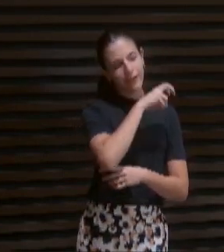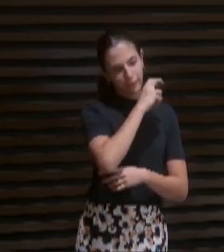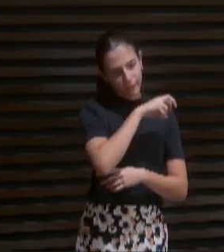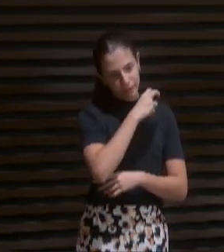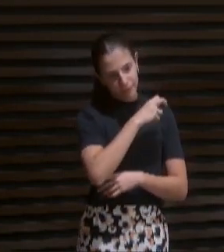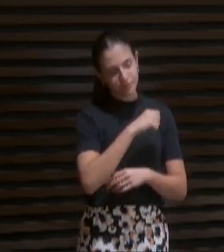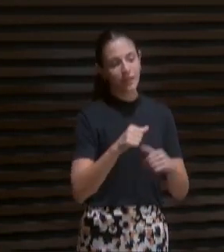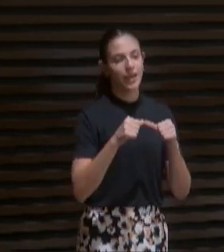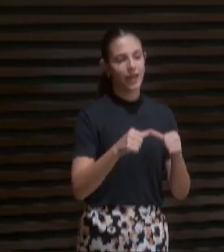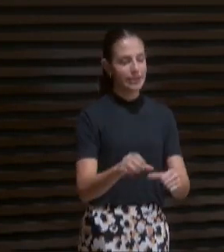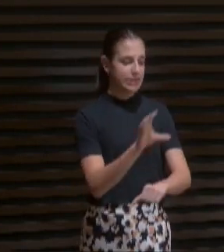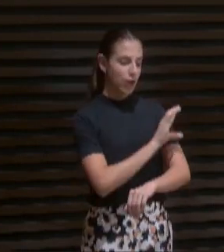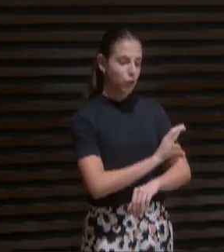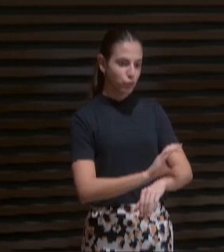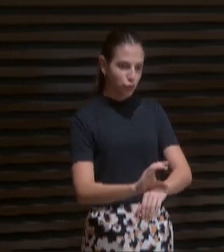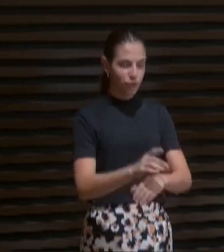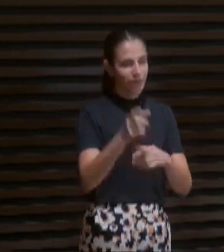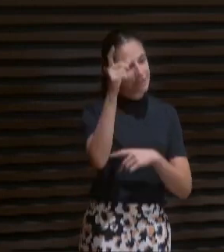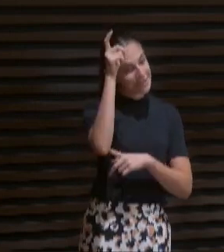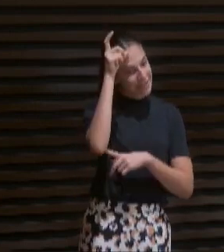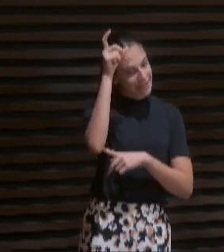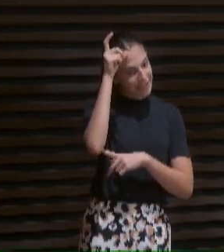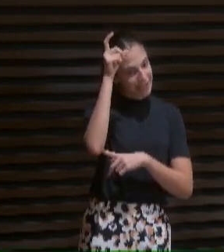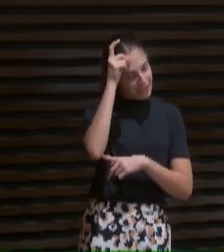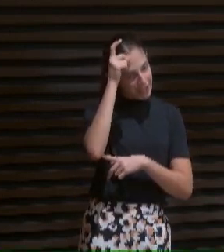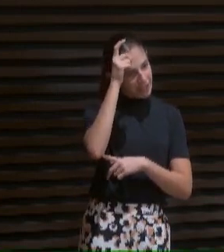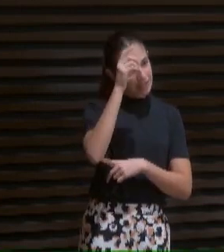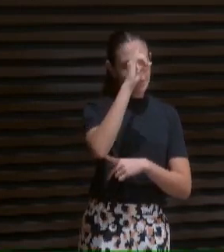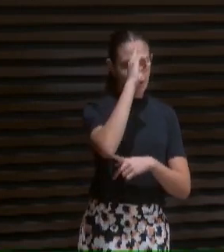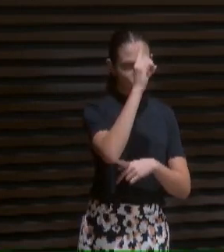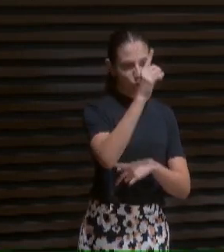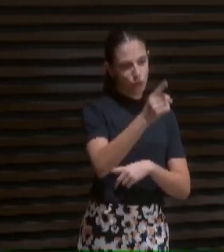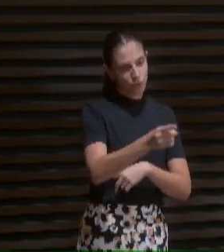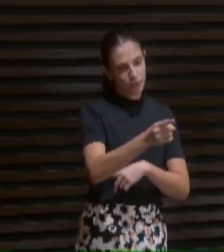da serpente que está tomando conta do